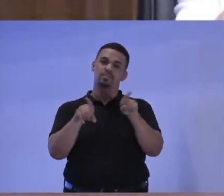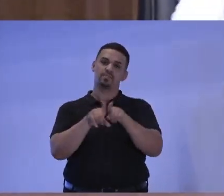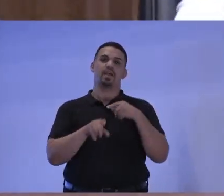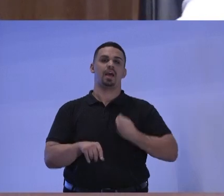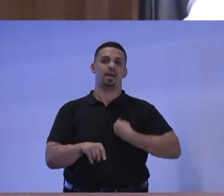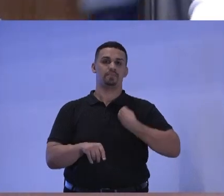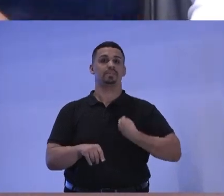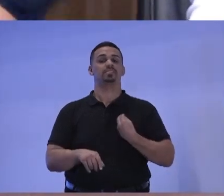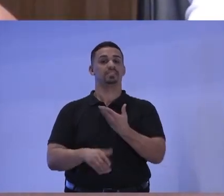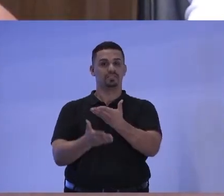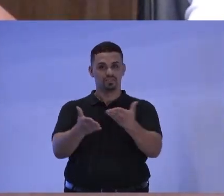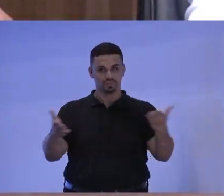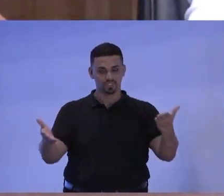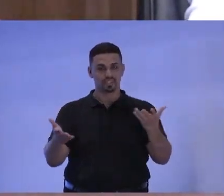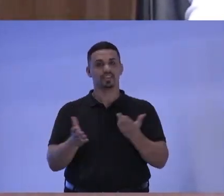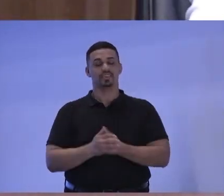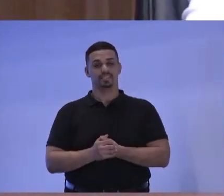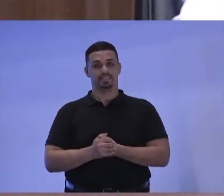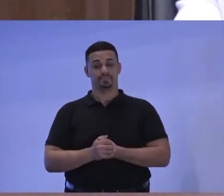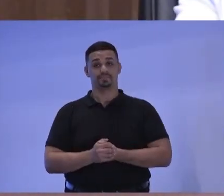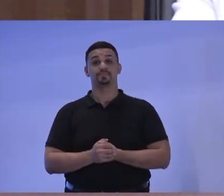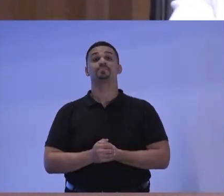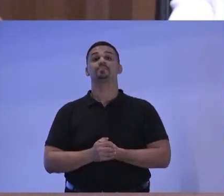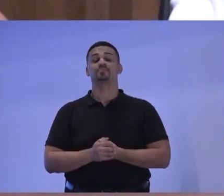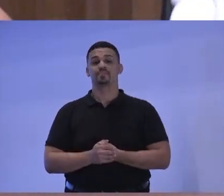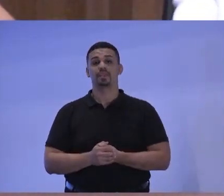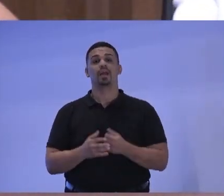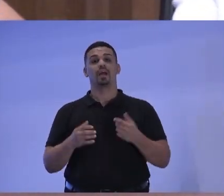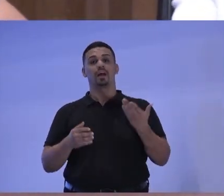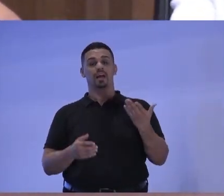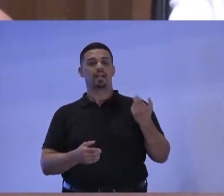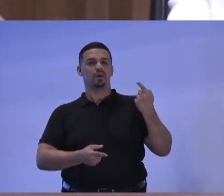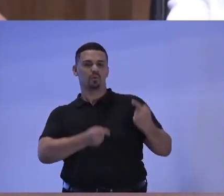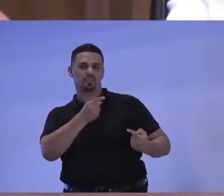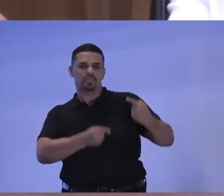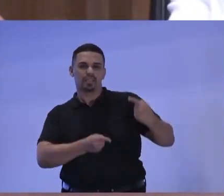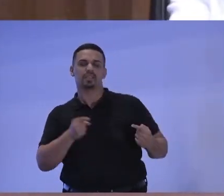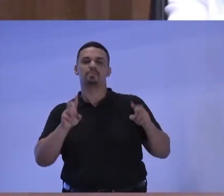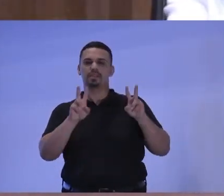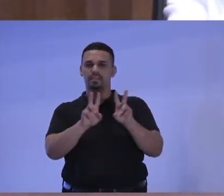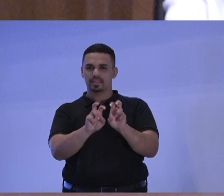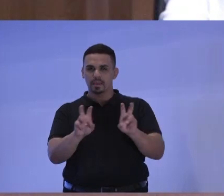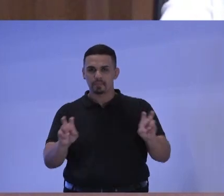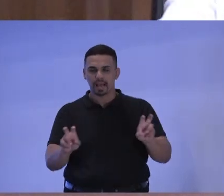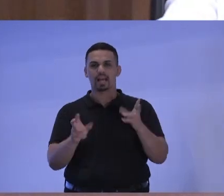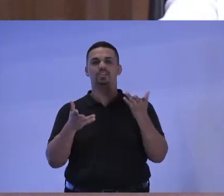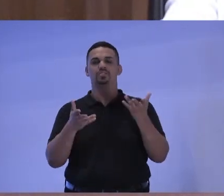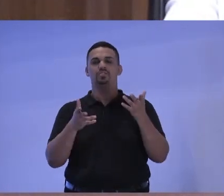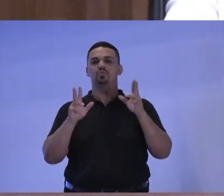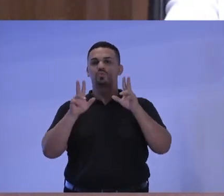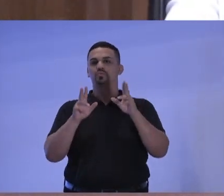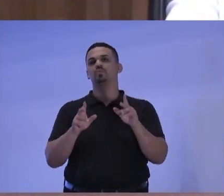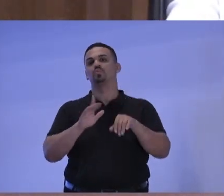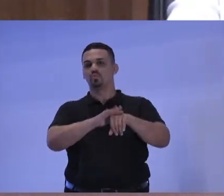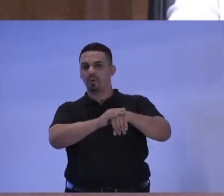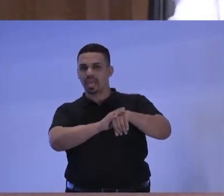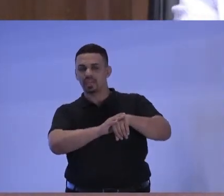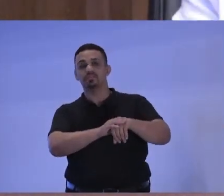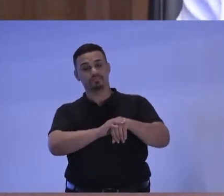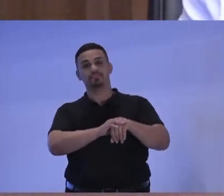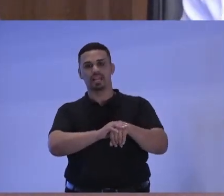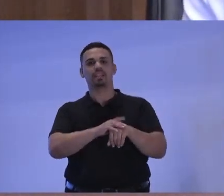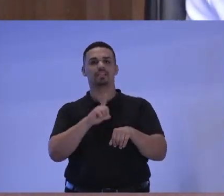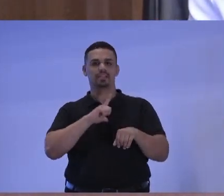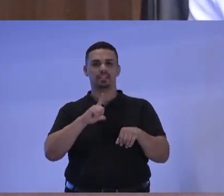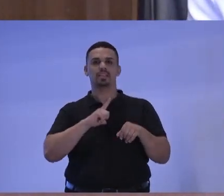DF, mais uma vez. A gente, quando debate alguns temas relacionados a algumas doenças, especificamente, a gente tem o desafio